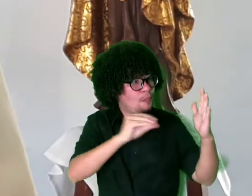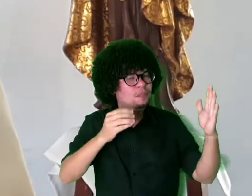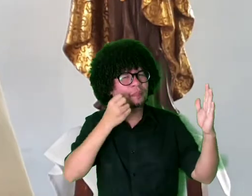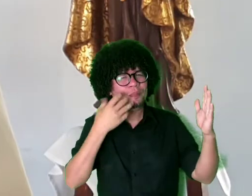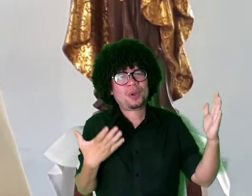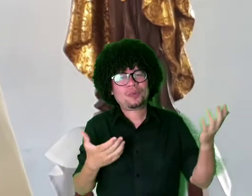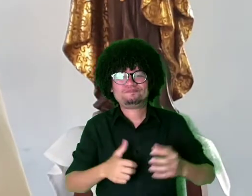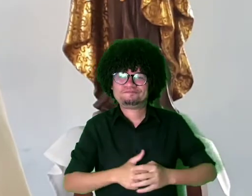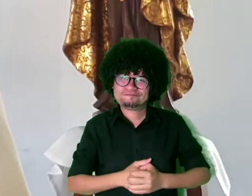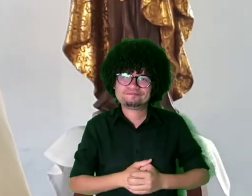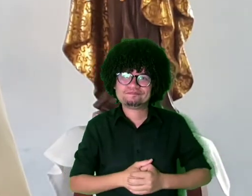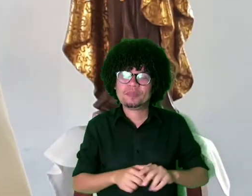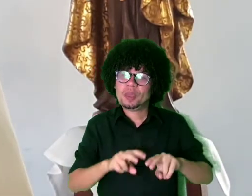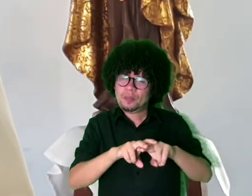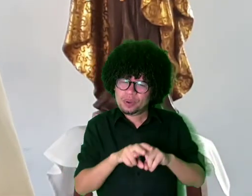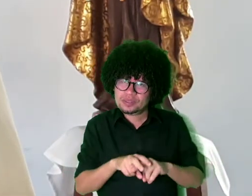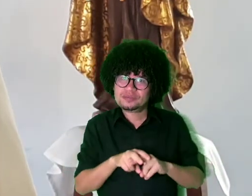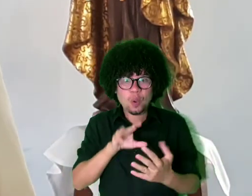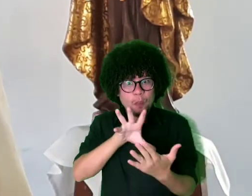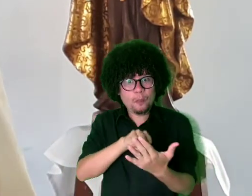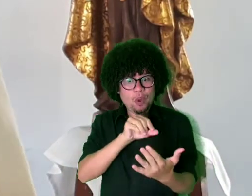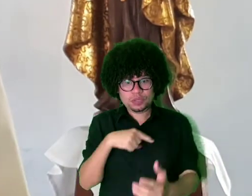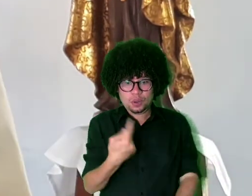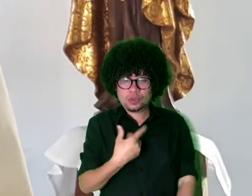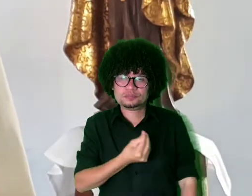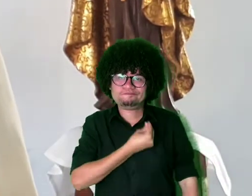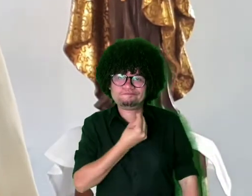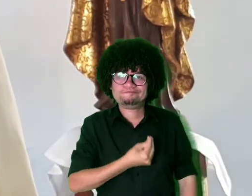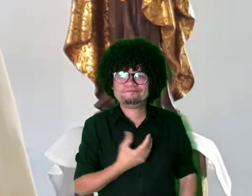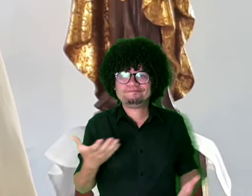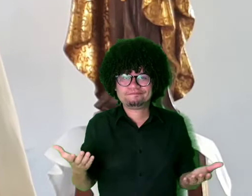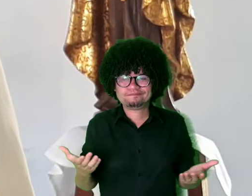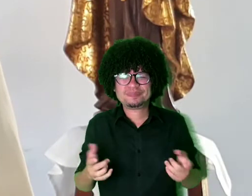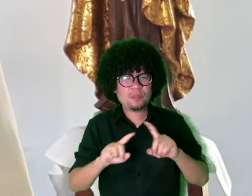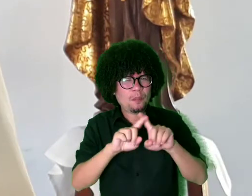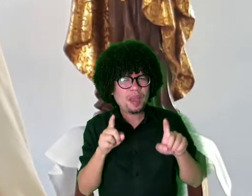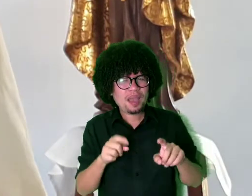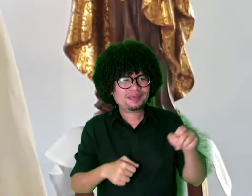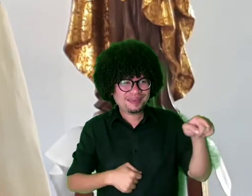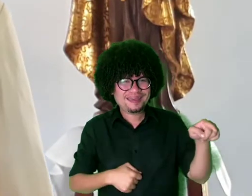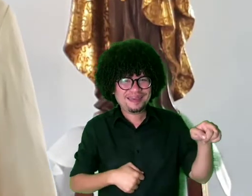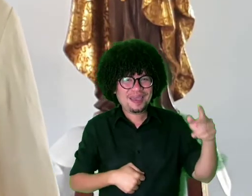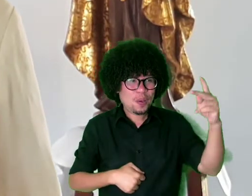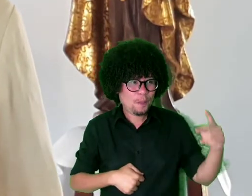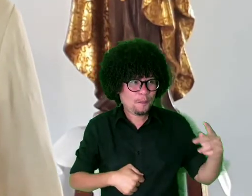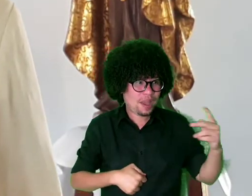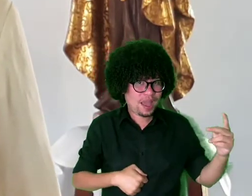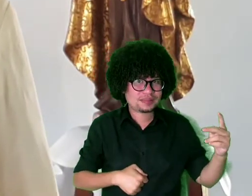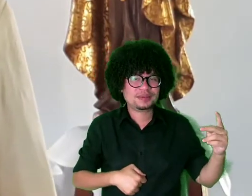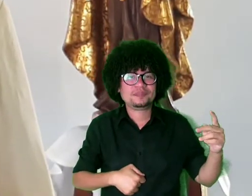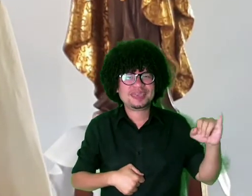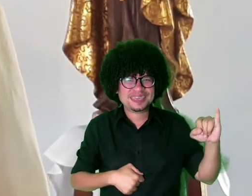quero ser padre, para ser igual ao padre Ibiapina. Exemplo, portanto,